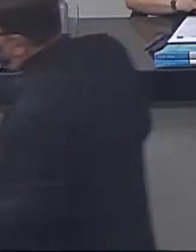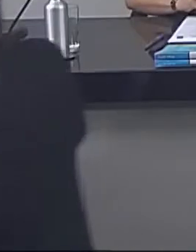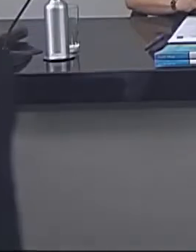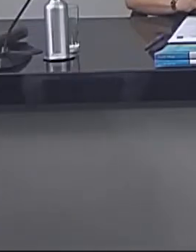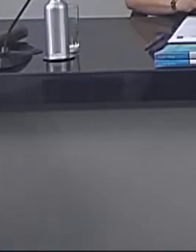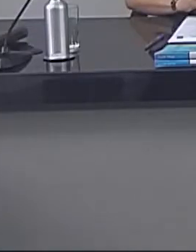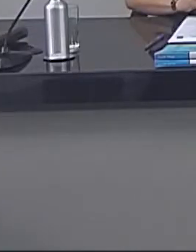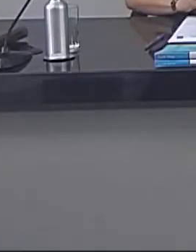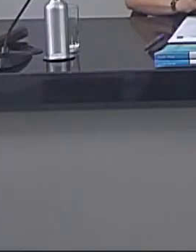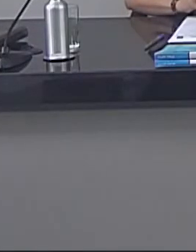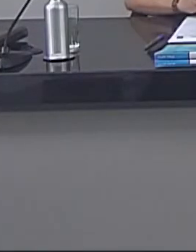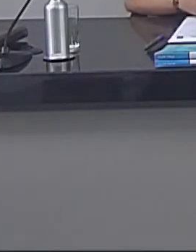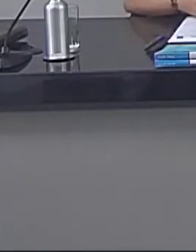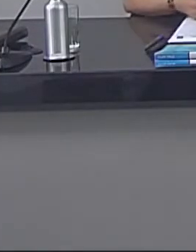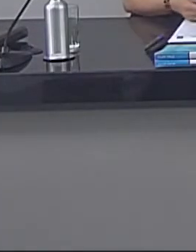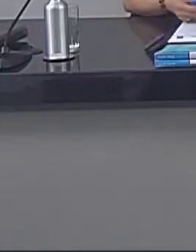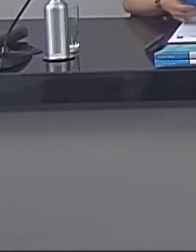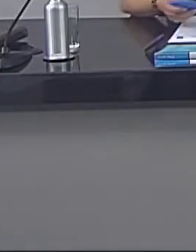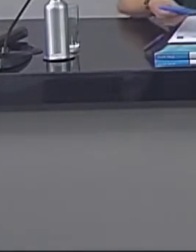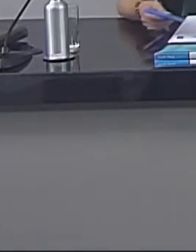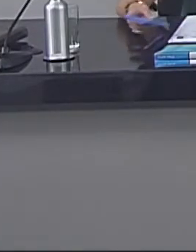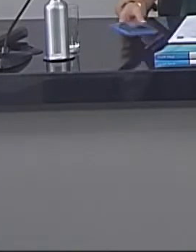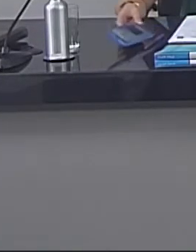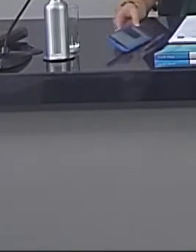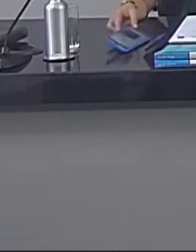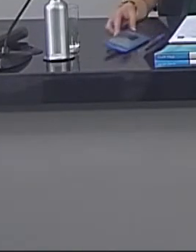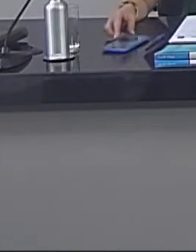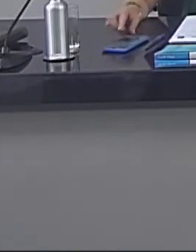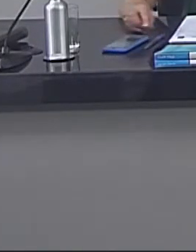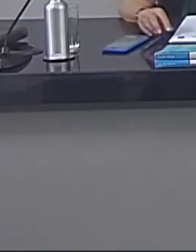Pode ser? Vocês vão se reunir onde?